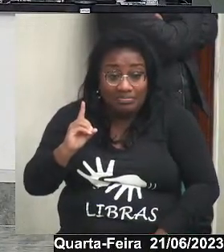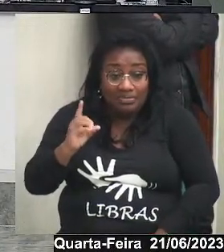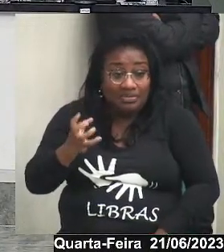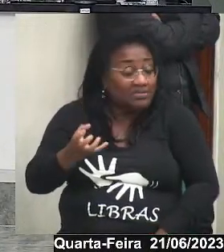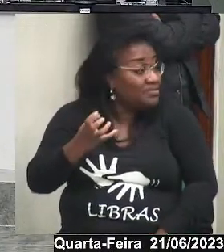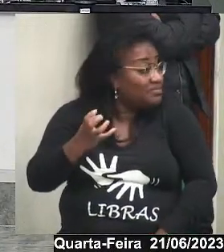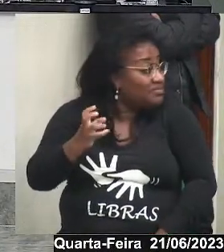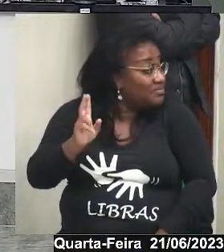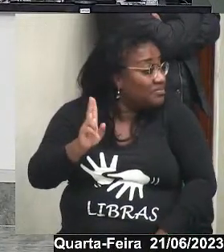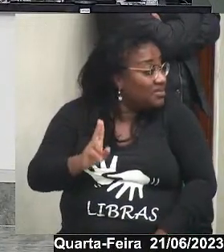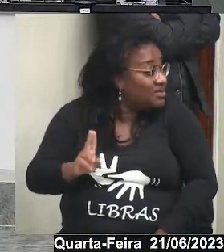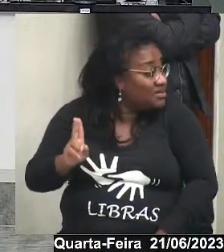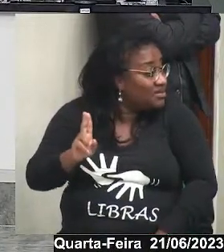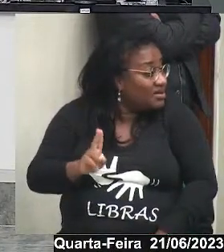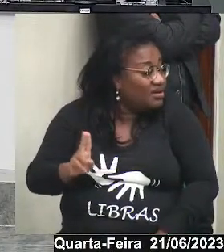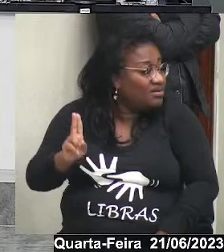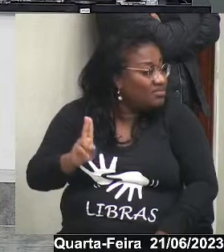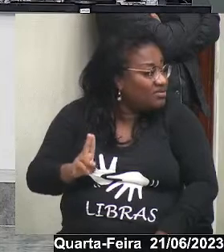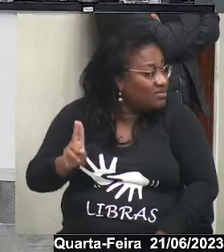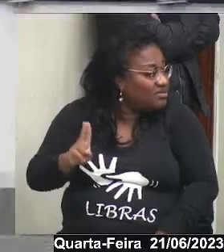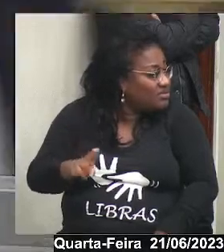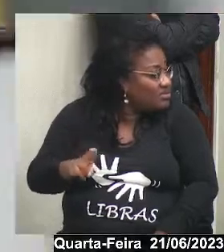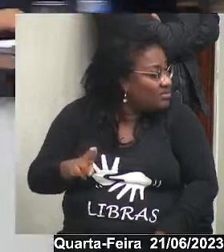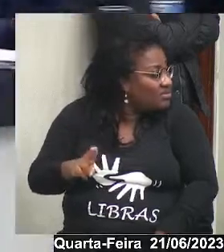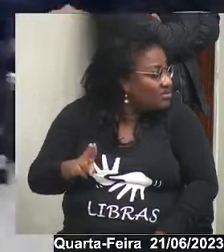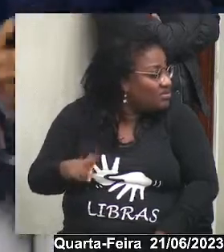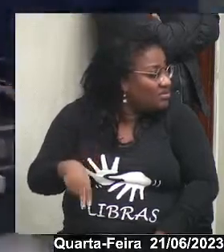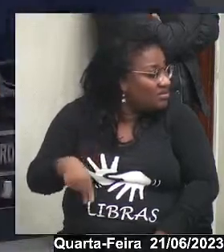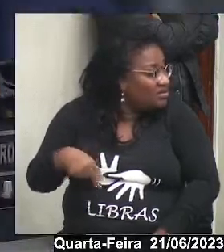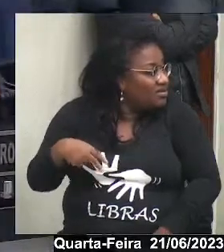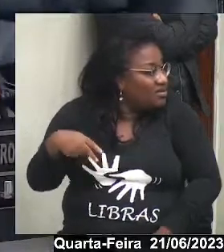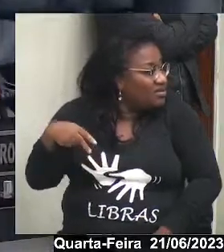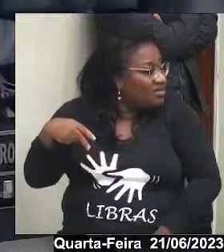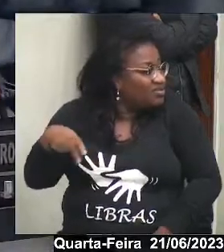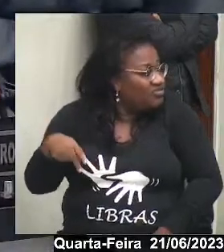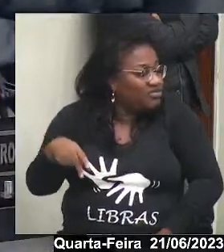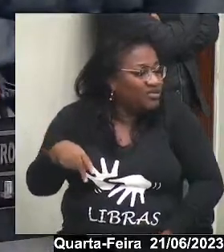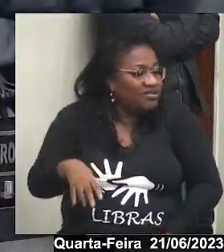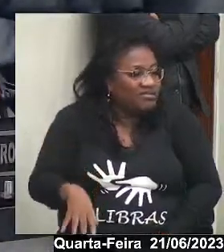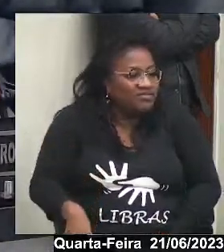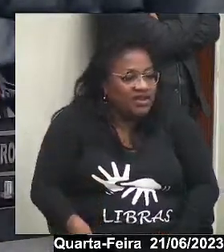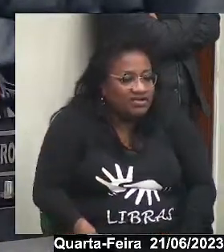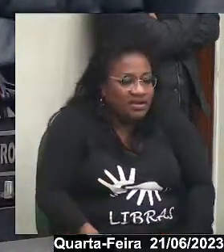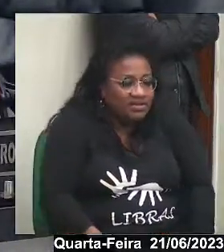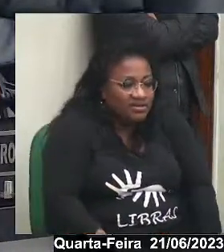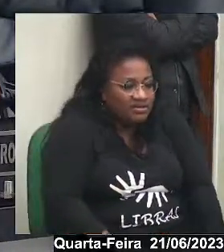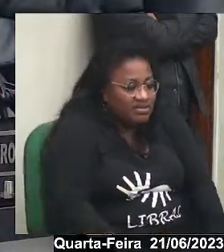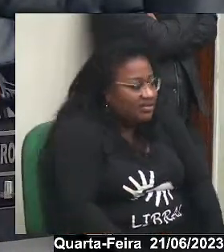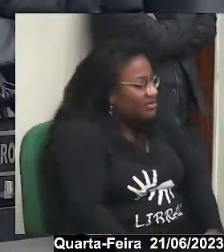Gostaria de usar a tribuna, senhor presidente. Concedido.